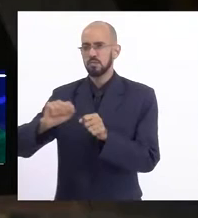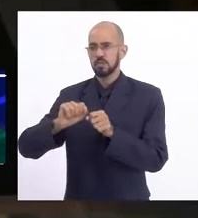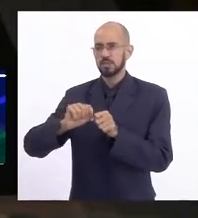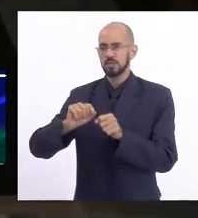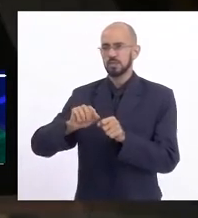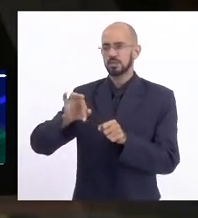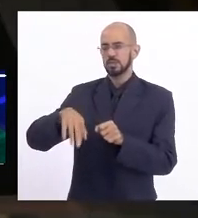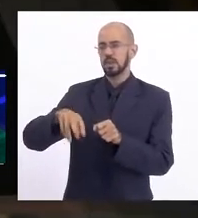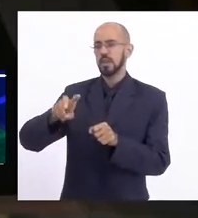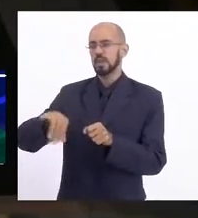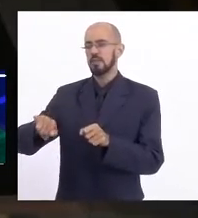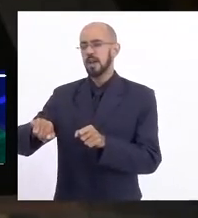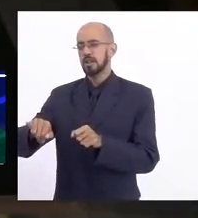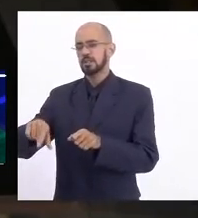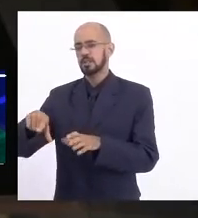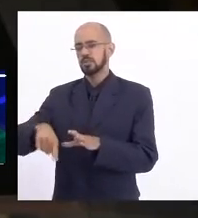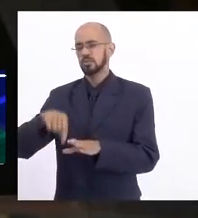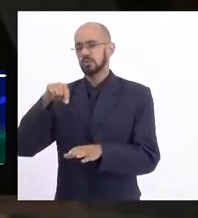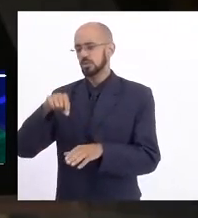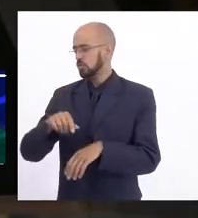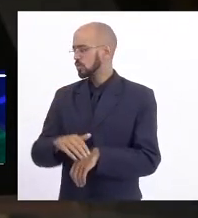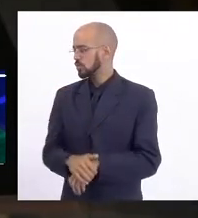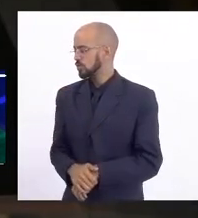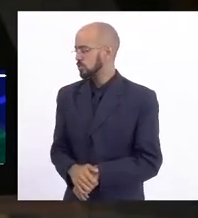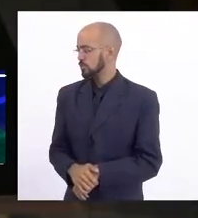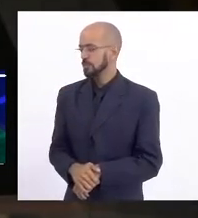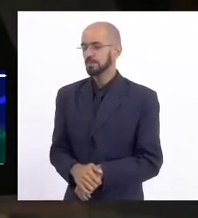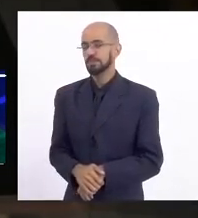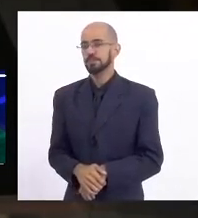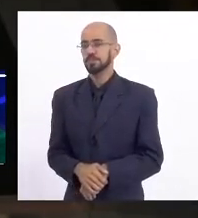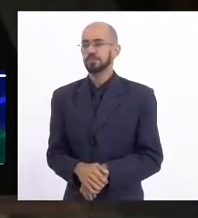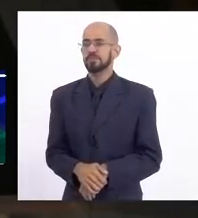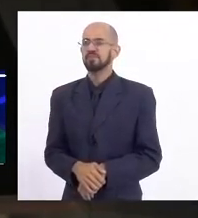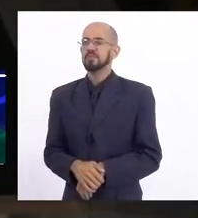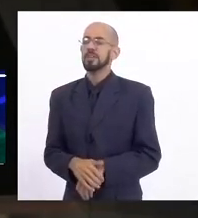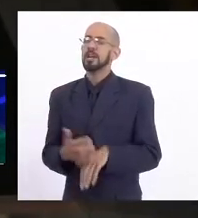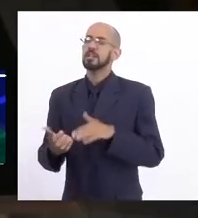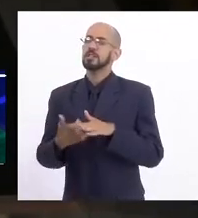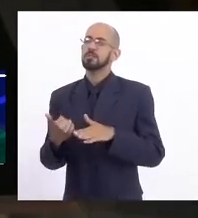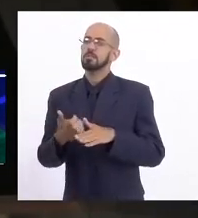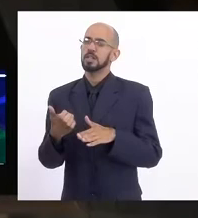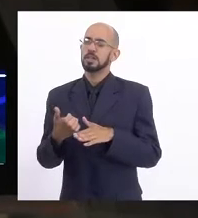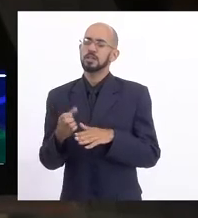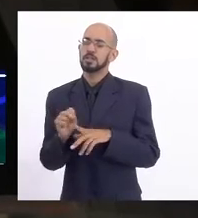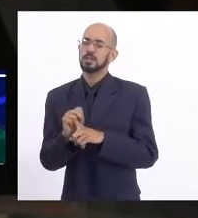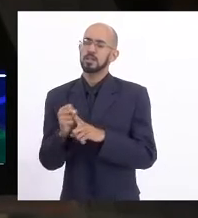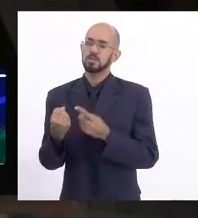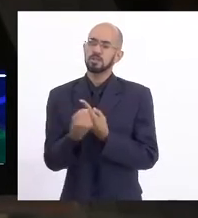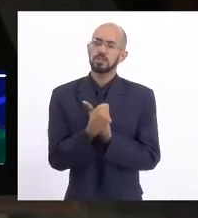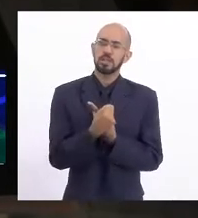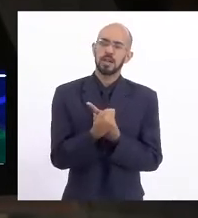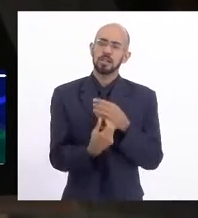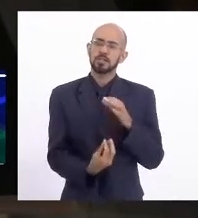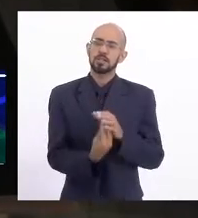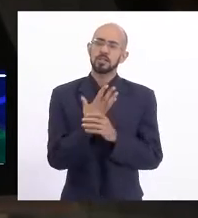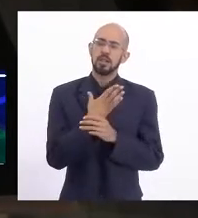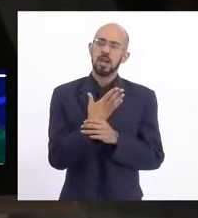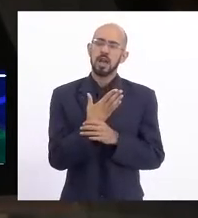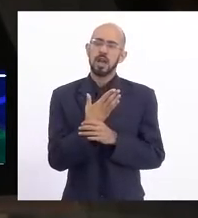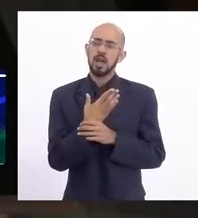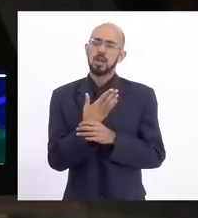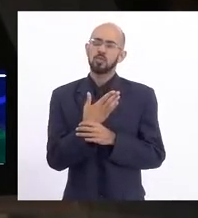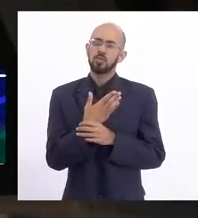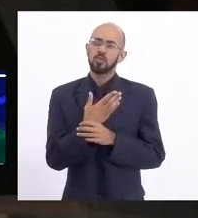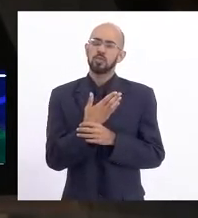investidores escolhidos. Na verdade, é essa. As empresas, na verdade, nem empresas, as sociedades criadas ao arrepio da legislação